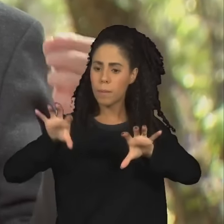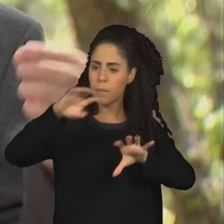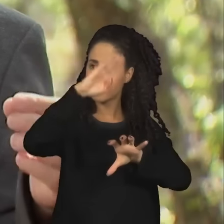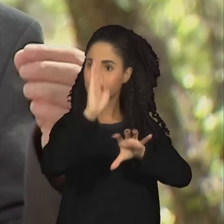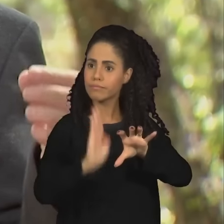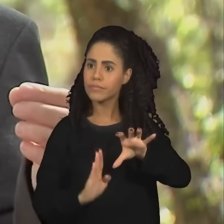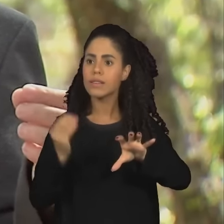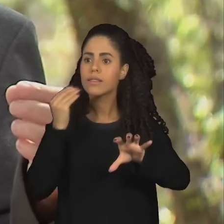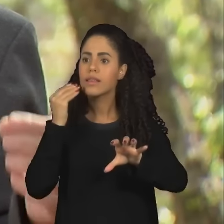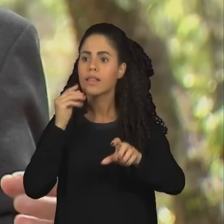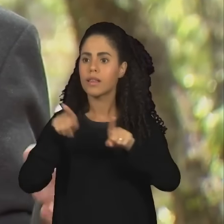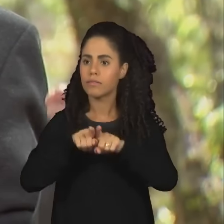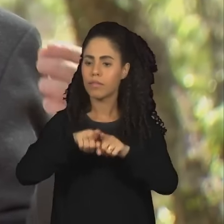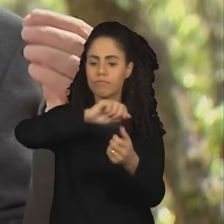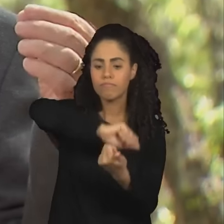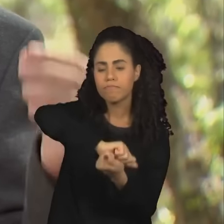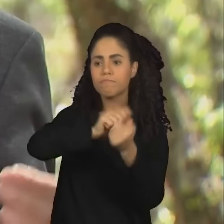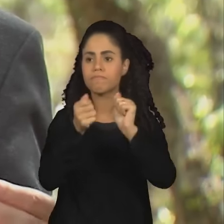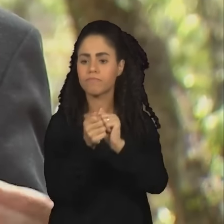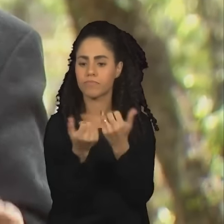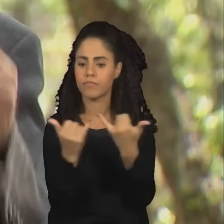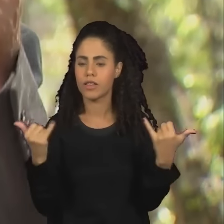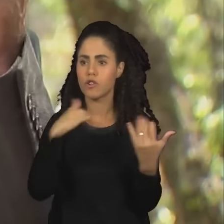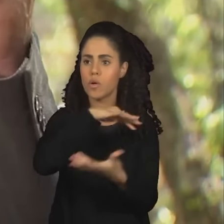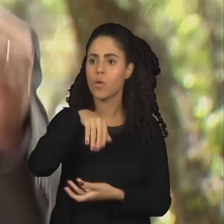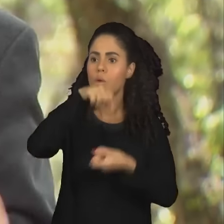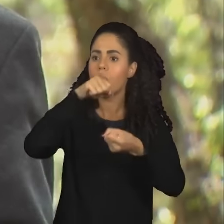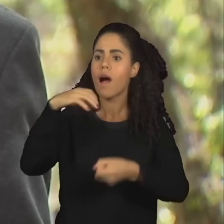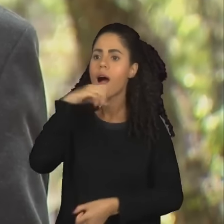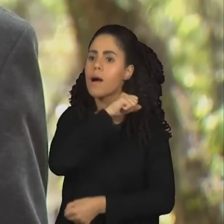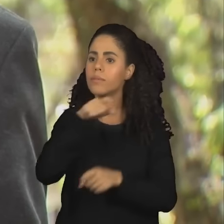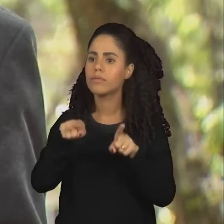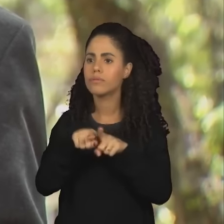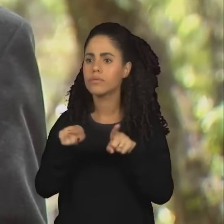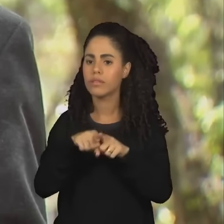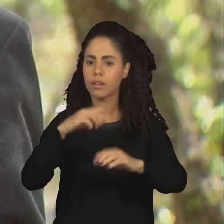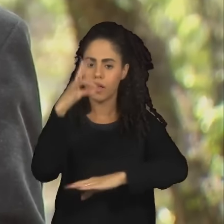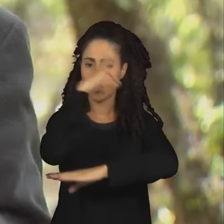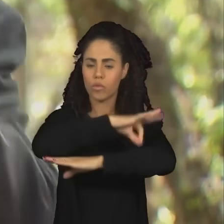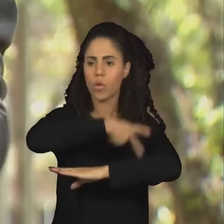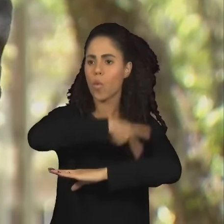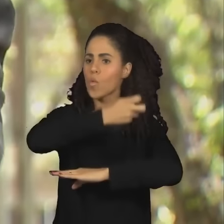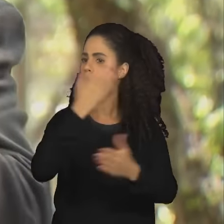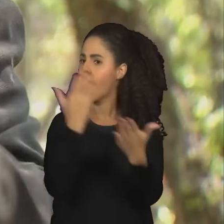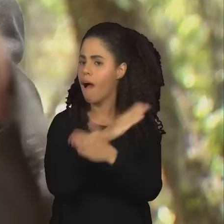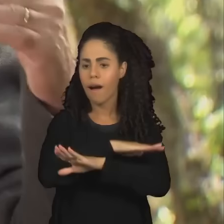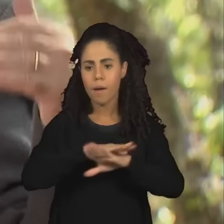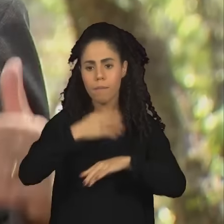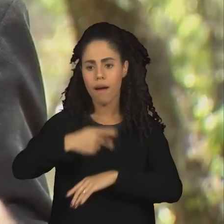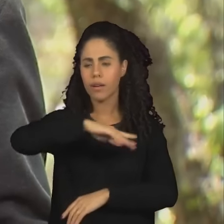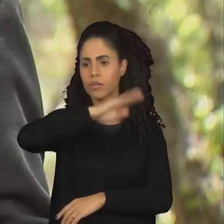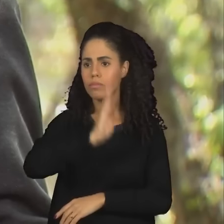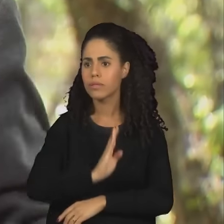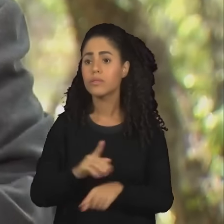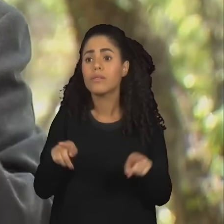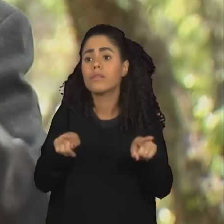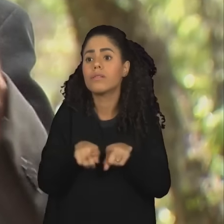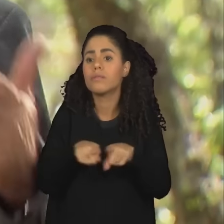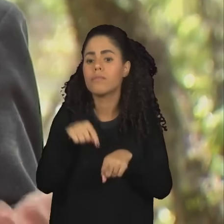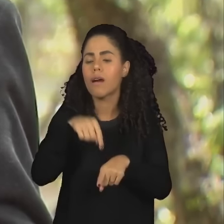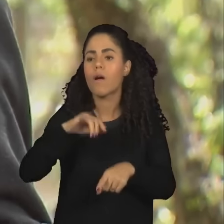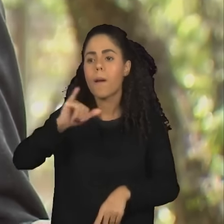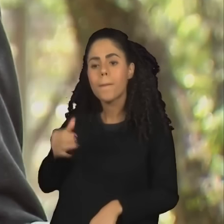na transição energética de uma maneira séria, acabando com a exploração de petróleo no Brasil e aproveitando o